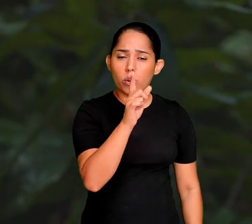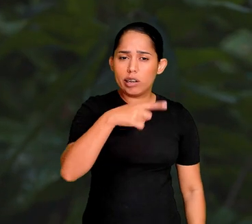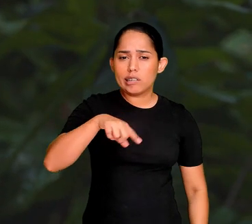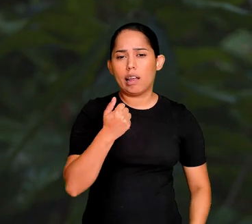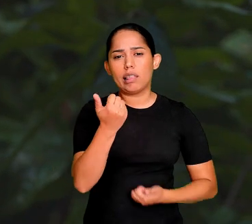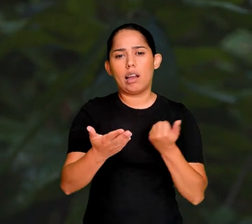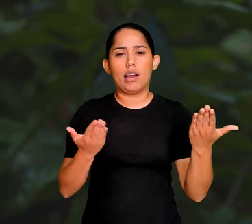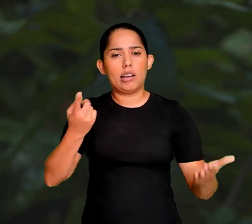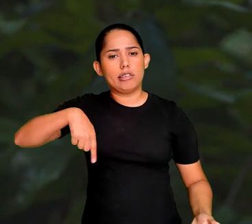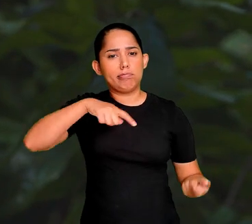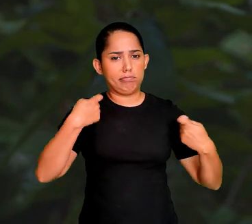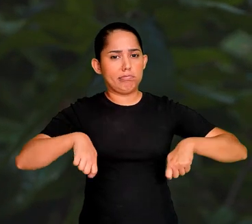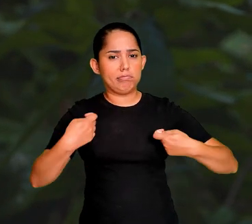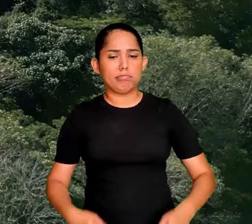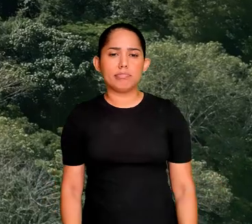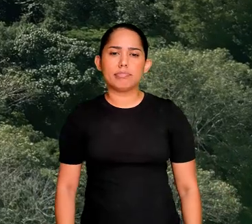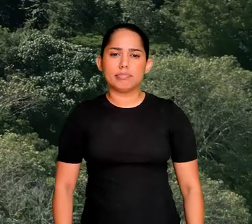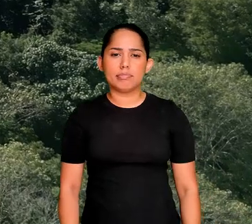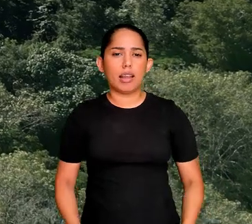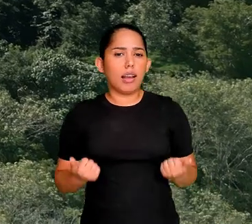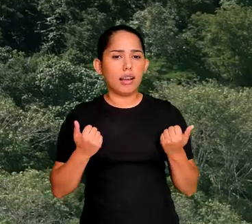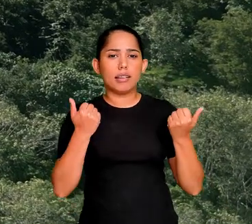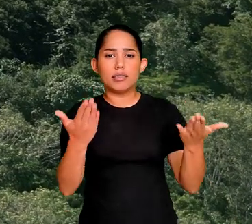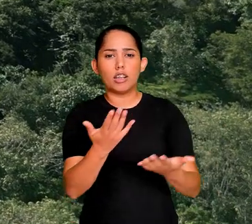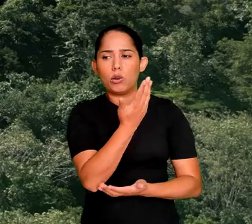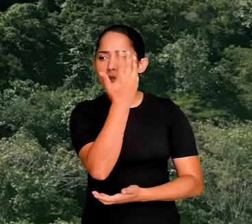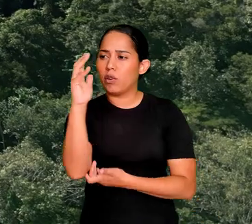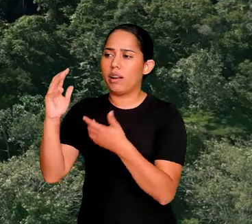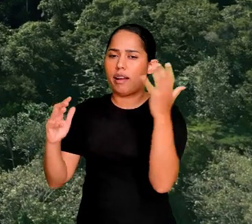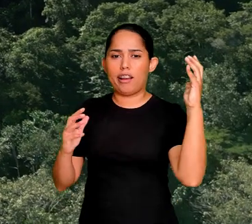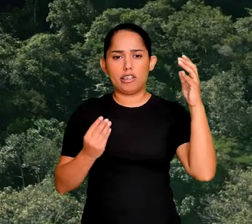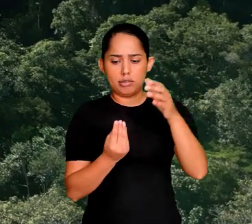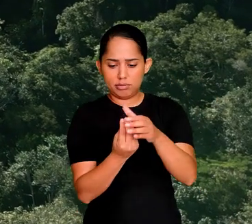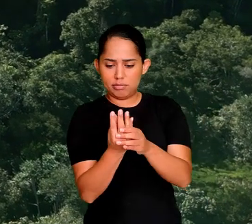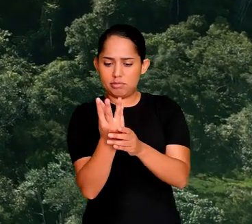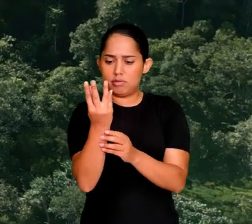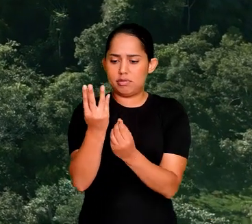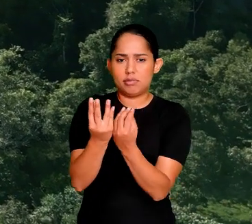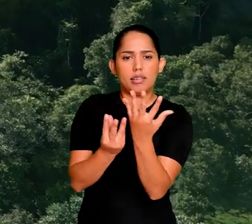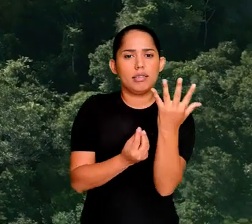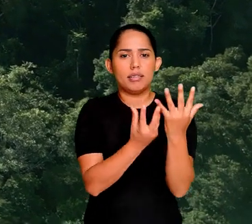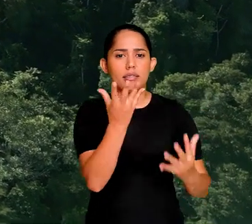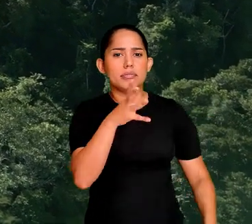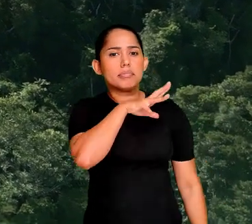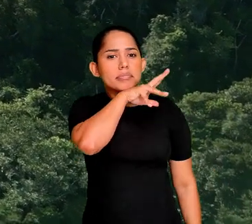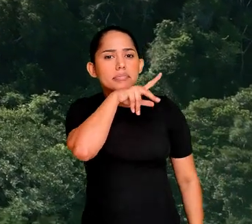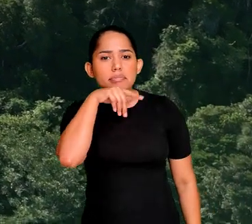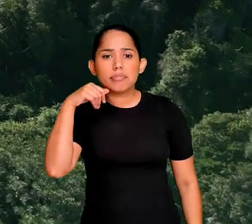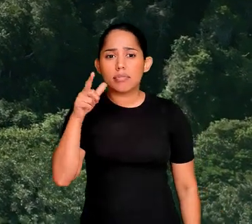pra gente aquilo que a gente precisa, né? Foram nos dados florestas com plantas, com animais,